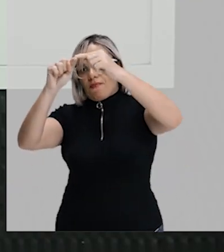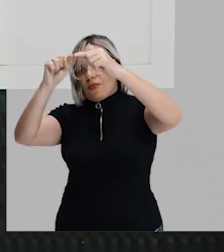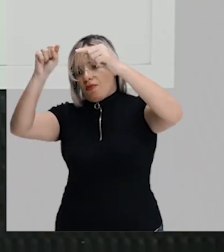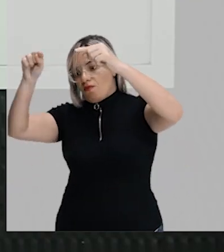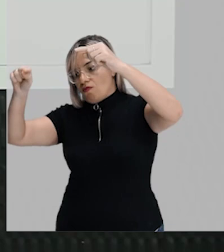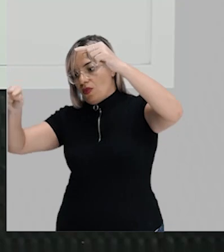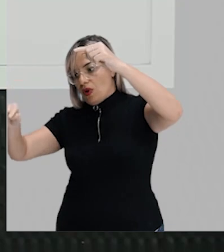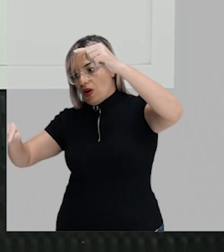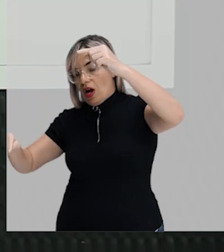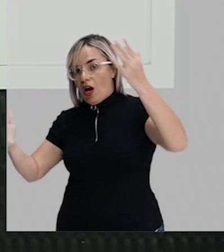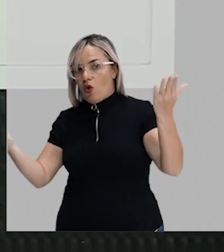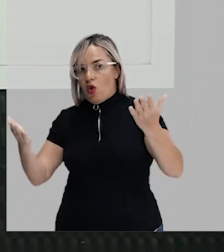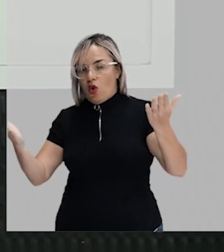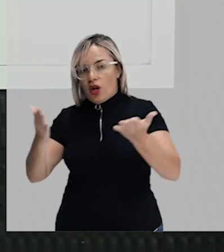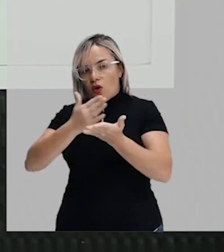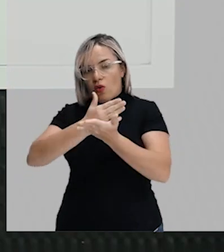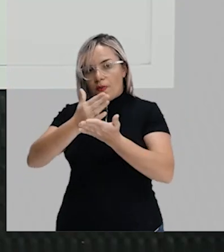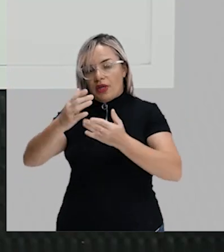baixo,